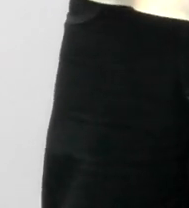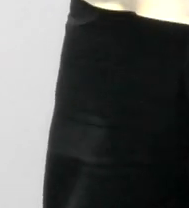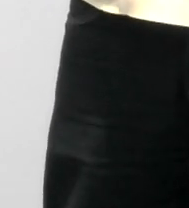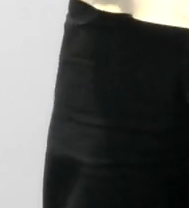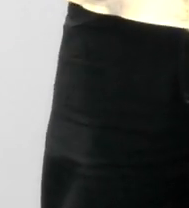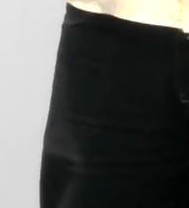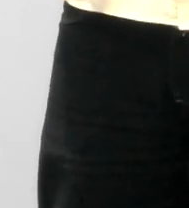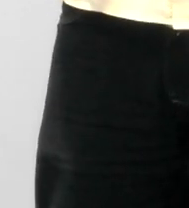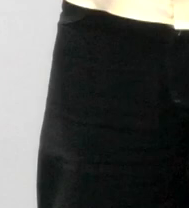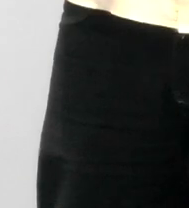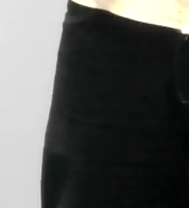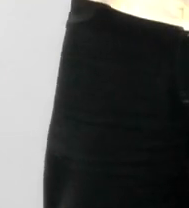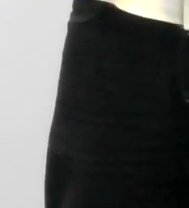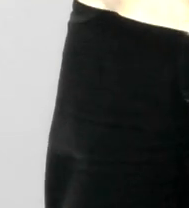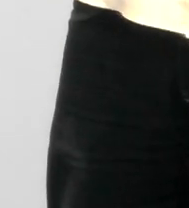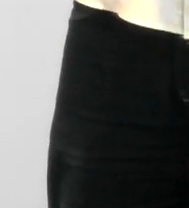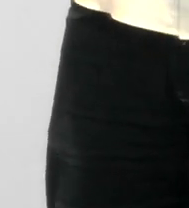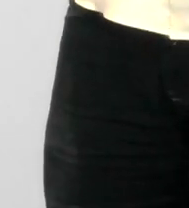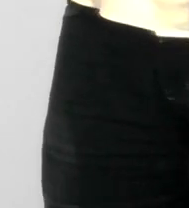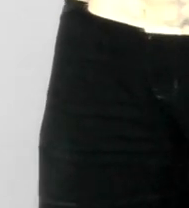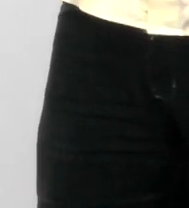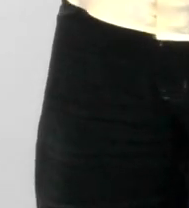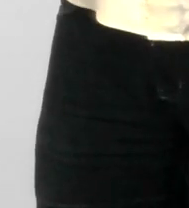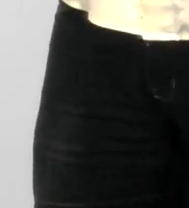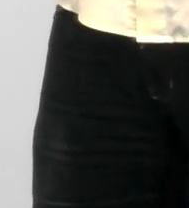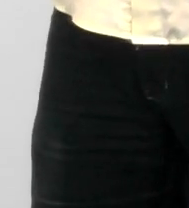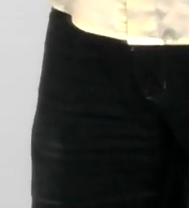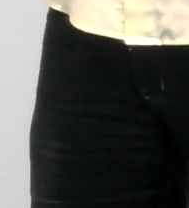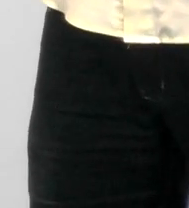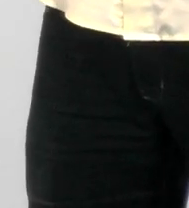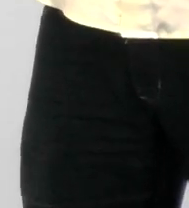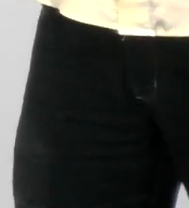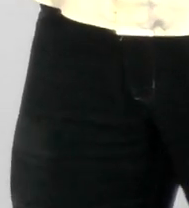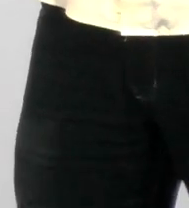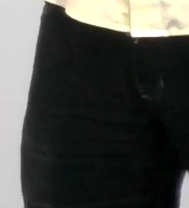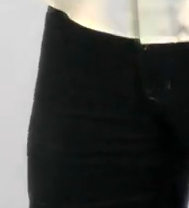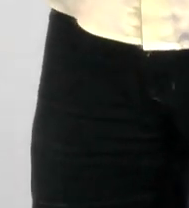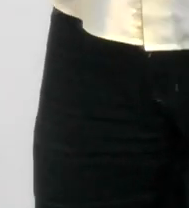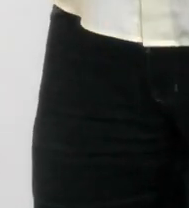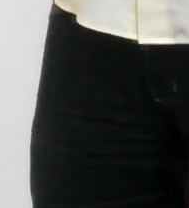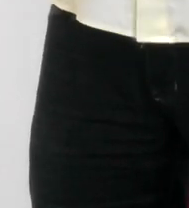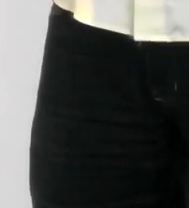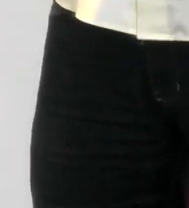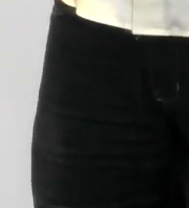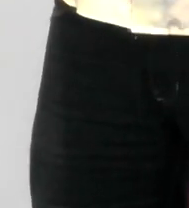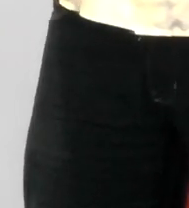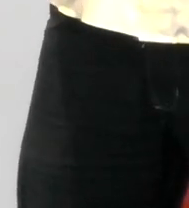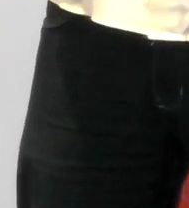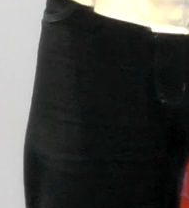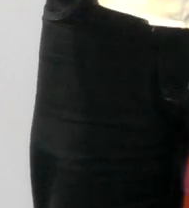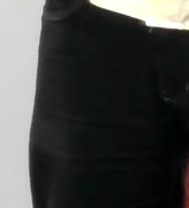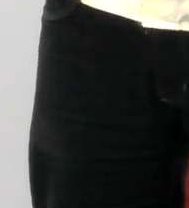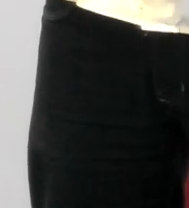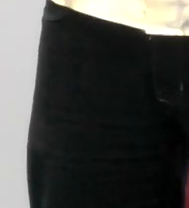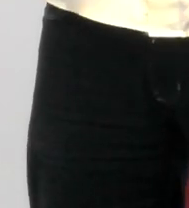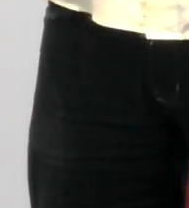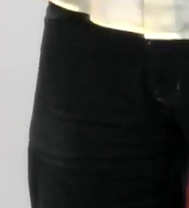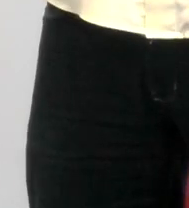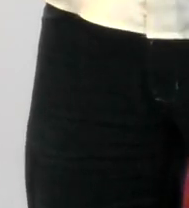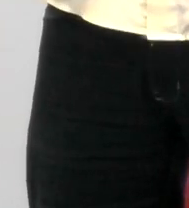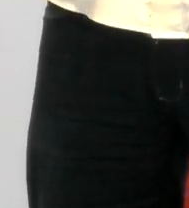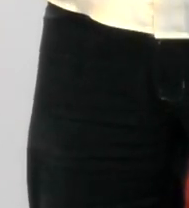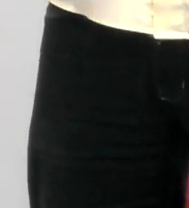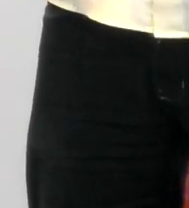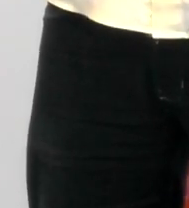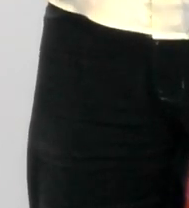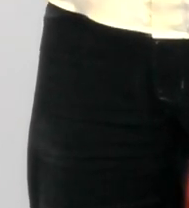com relação aos planos de saúde como os planos não oferecem esse padrão ouro que é o que a gente precisa que a terapia aba eles